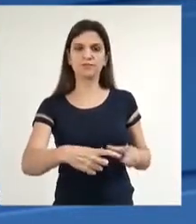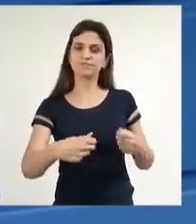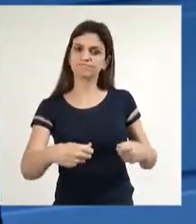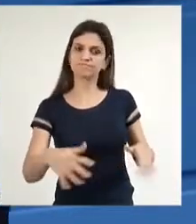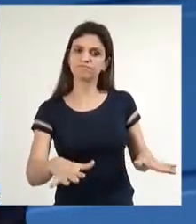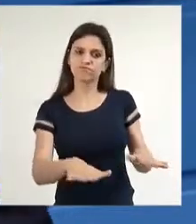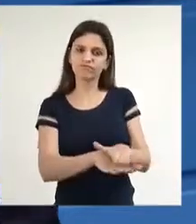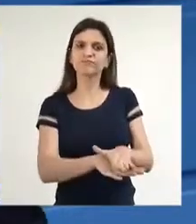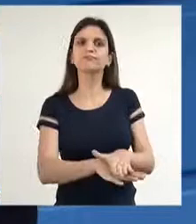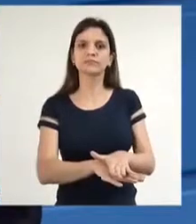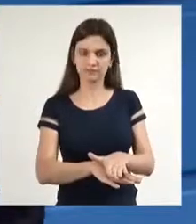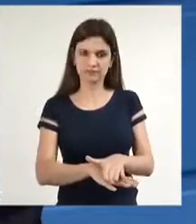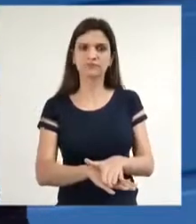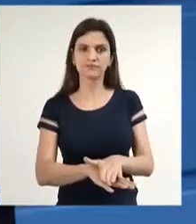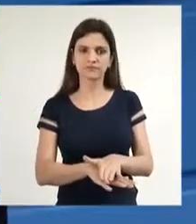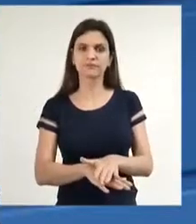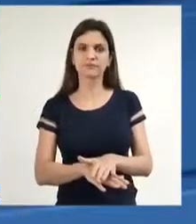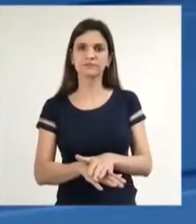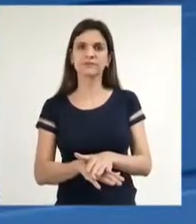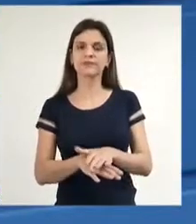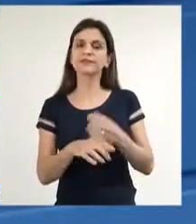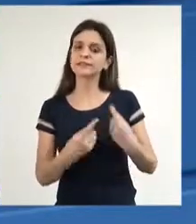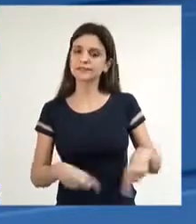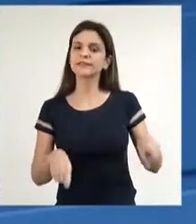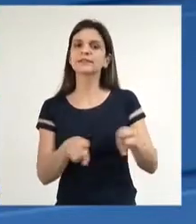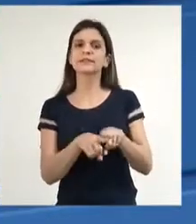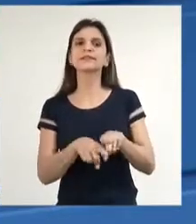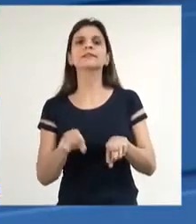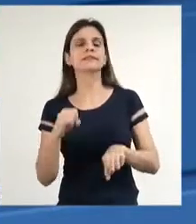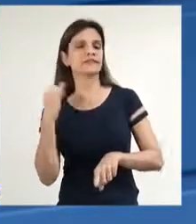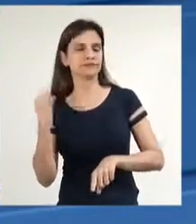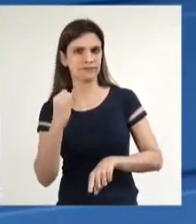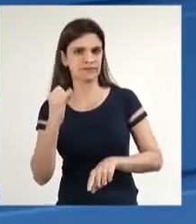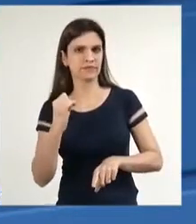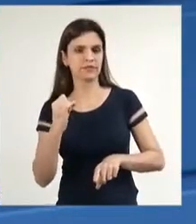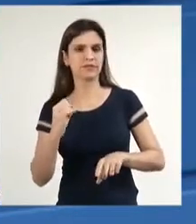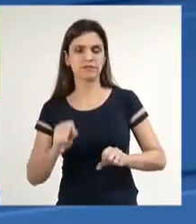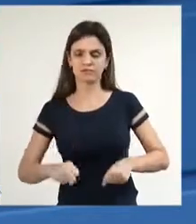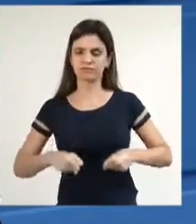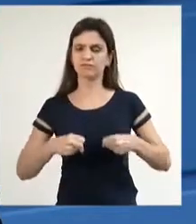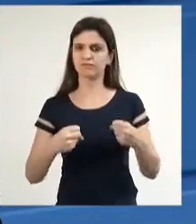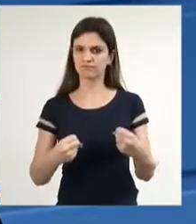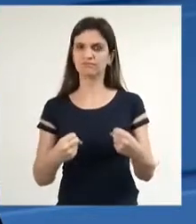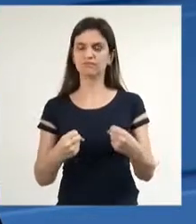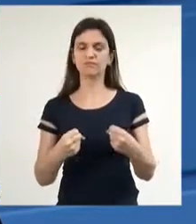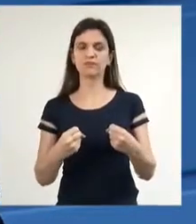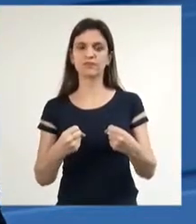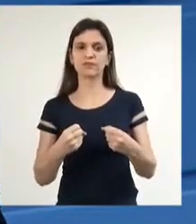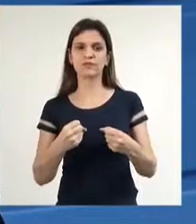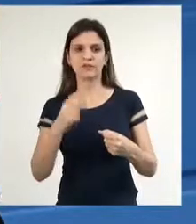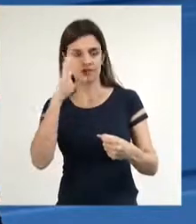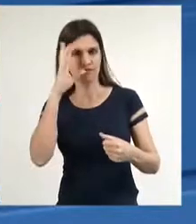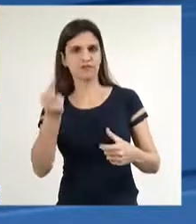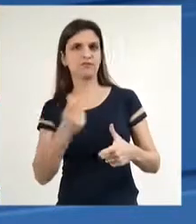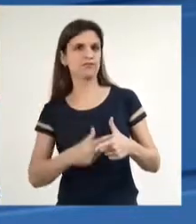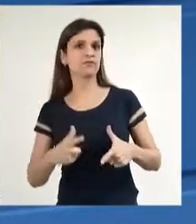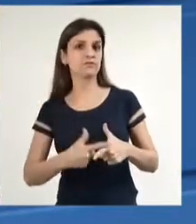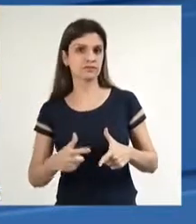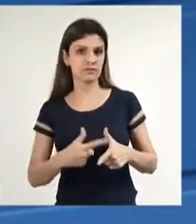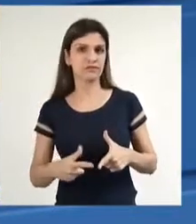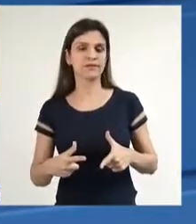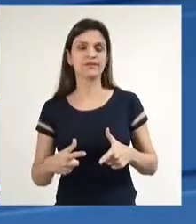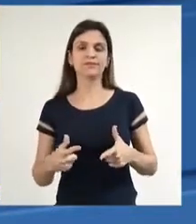e da população que se possa unir esforços no sentido de resolver esse problema que vem